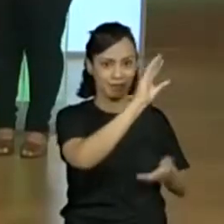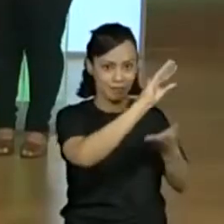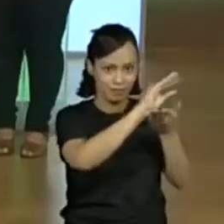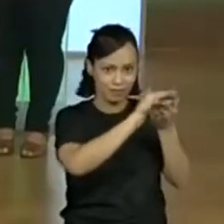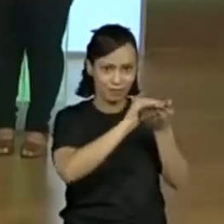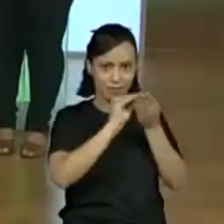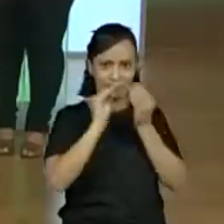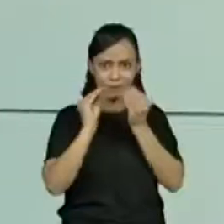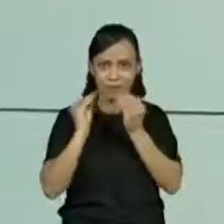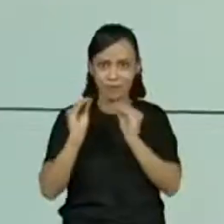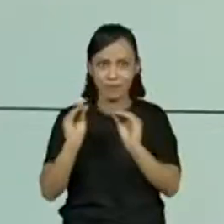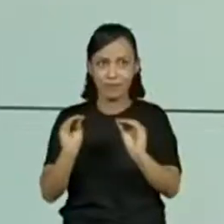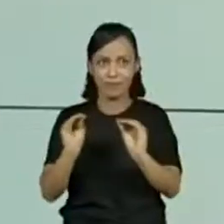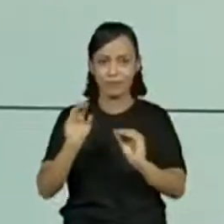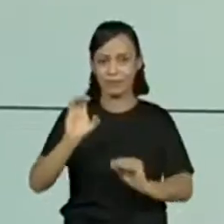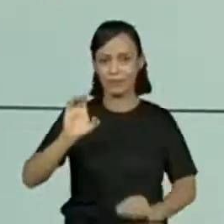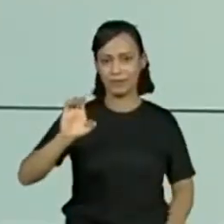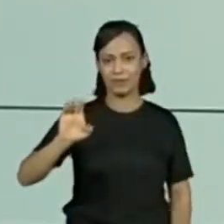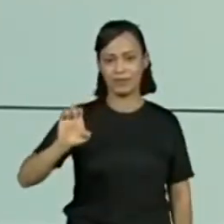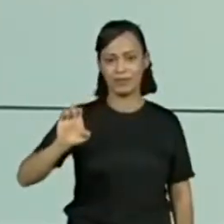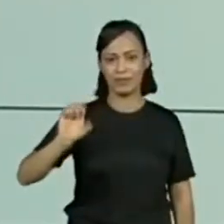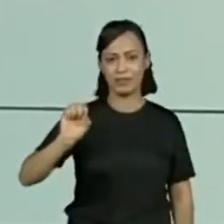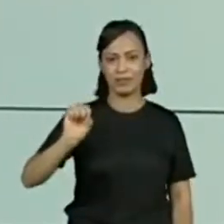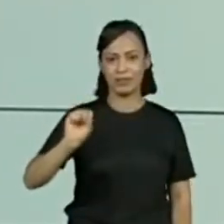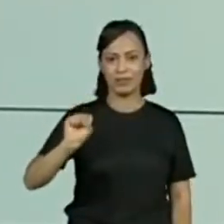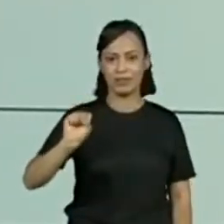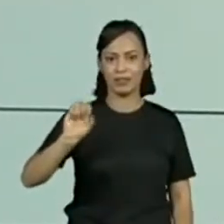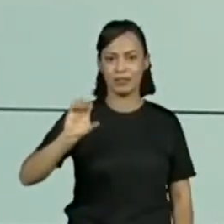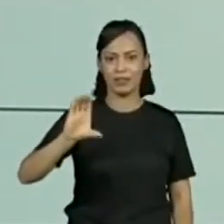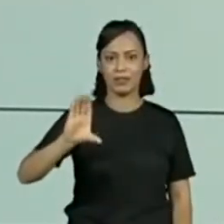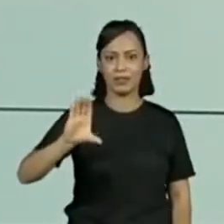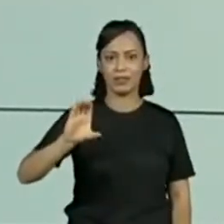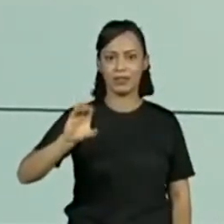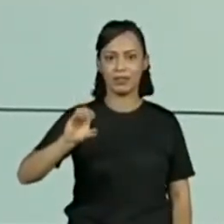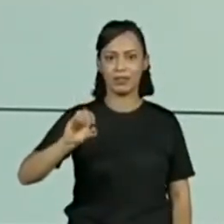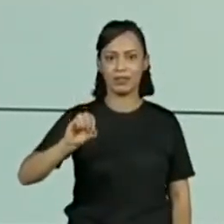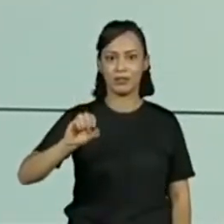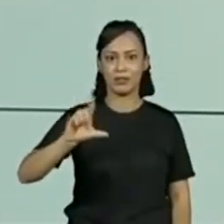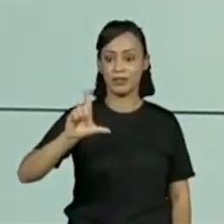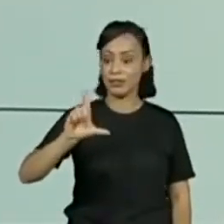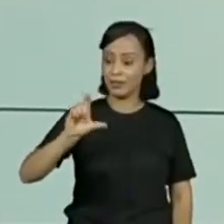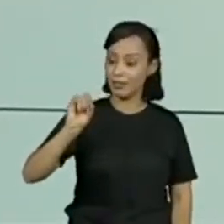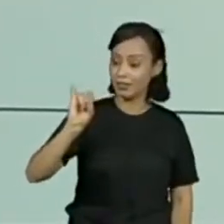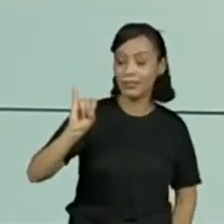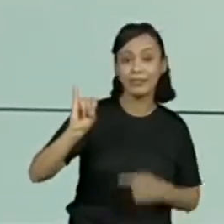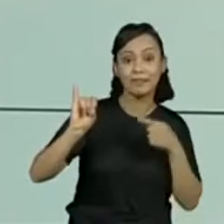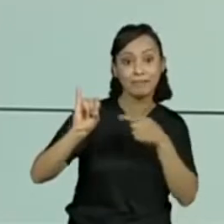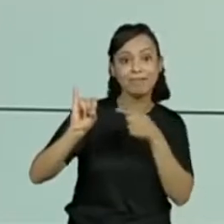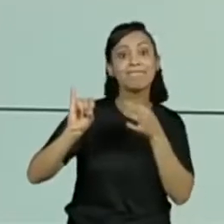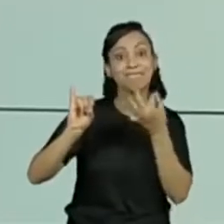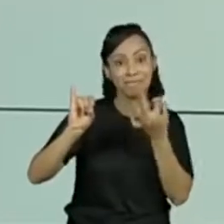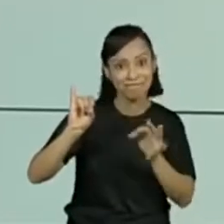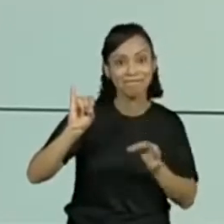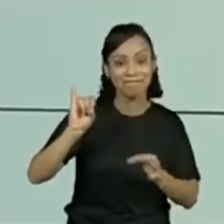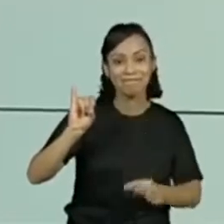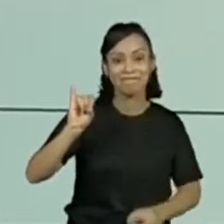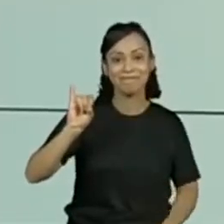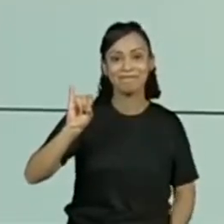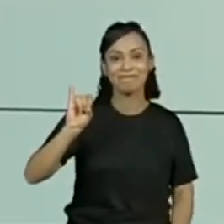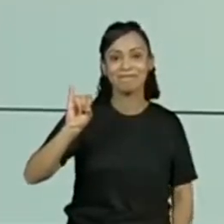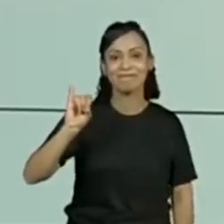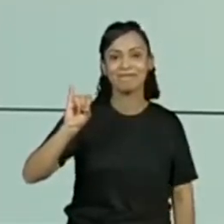a linha punhal eu vou contar para eles Escreva aí minha linha minha